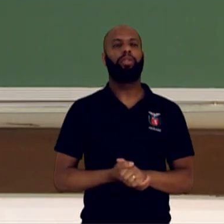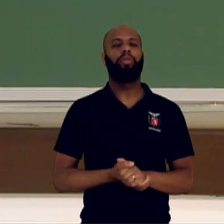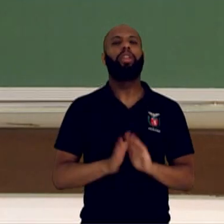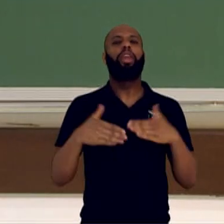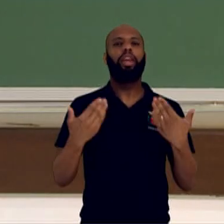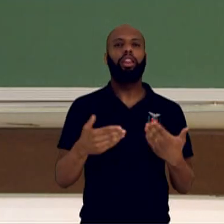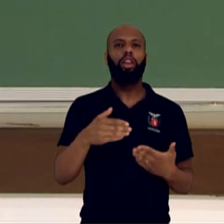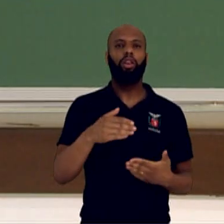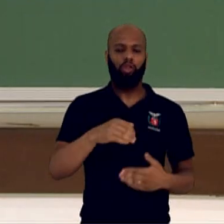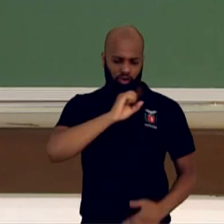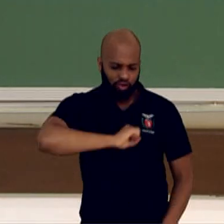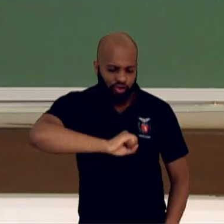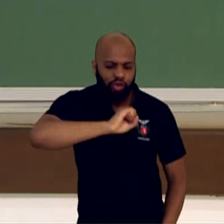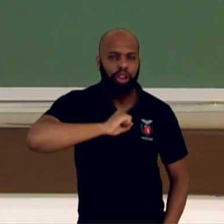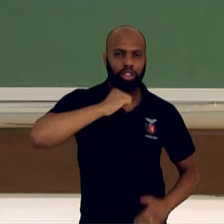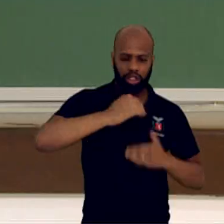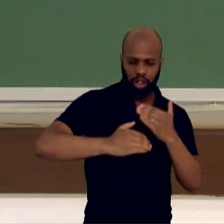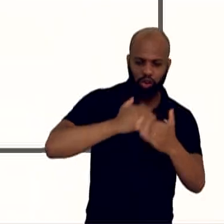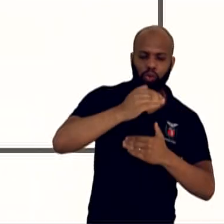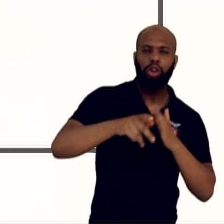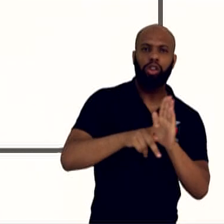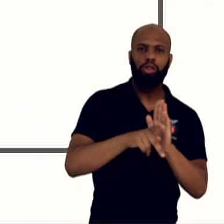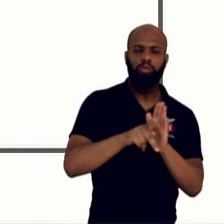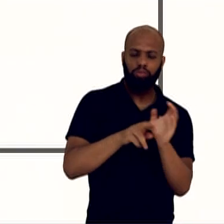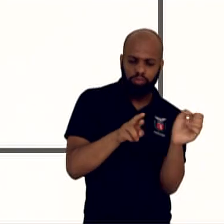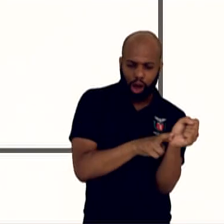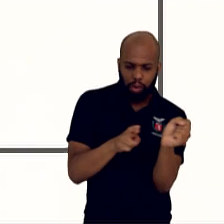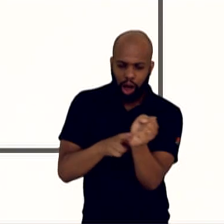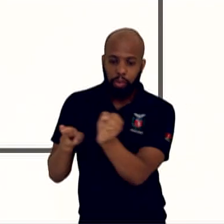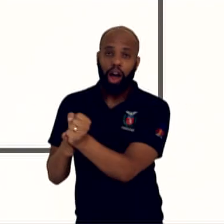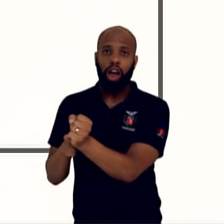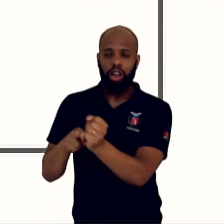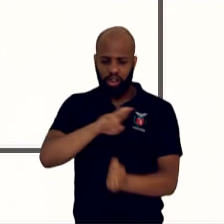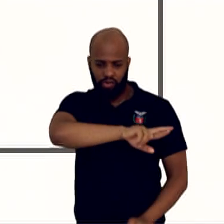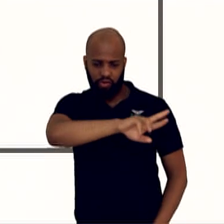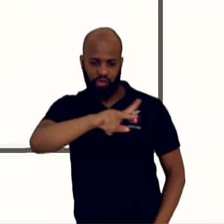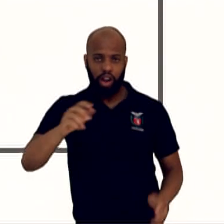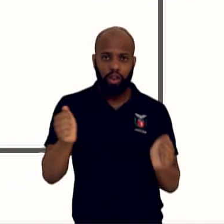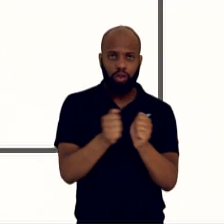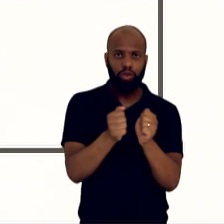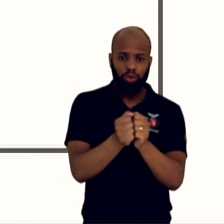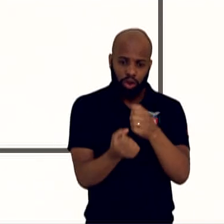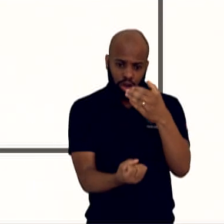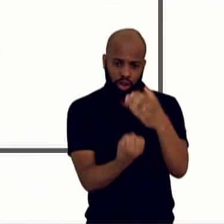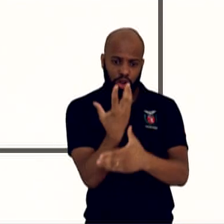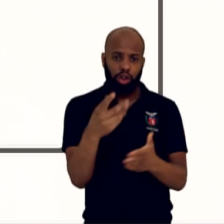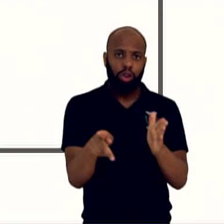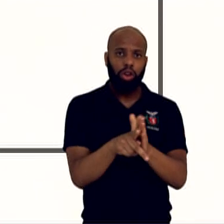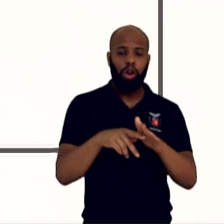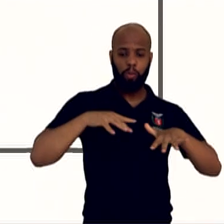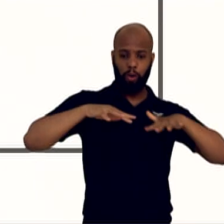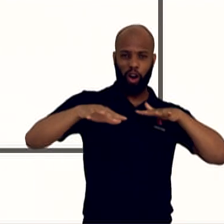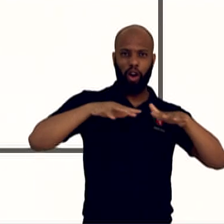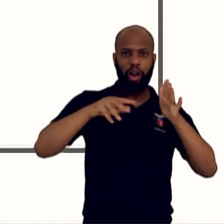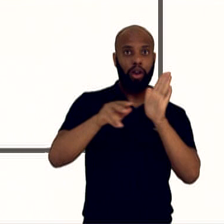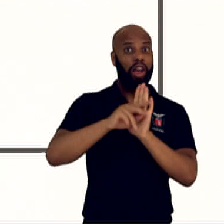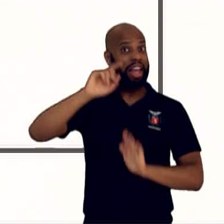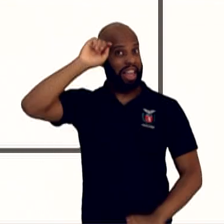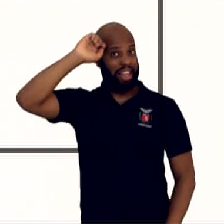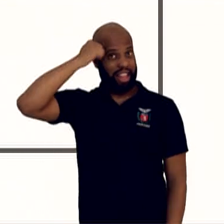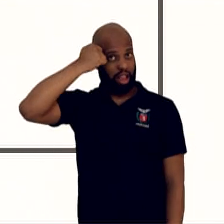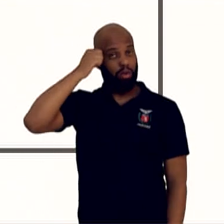só, o funk foi o desenvolvimento de uma série de ritmos musicais que surgiram no centro do movimento negro dos Estados